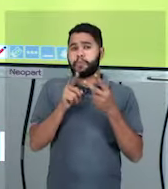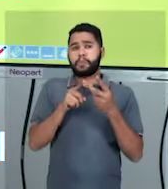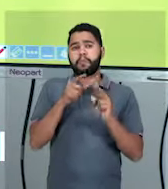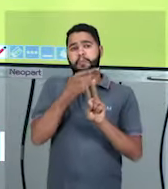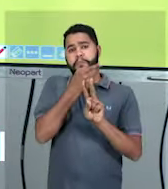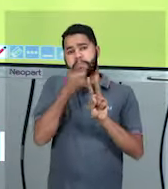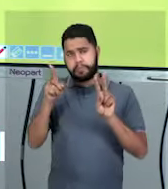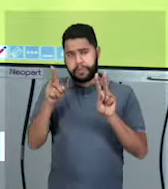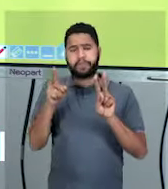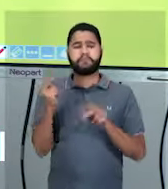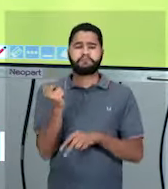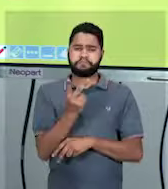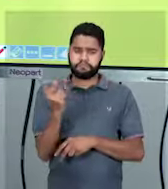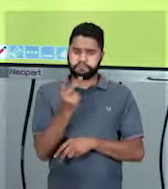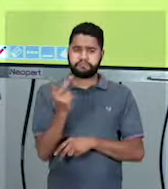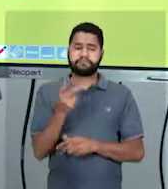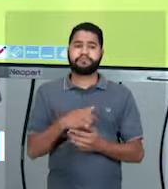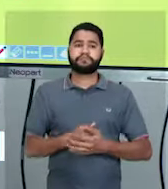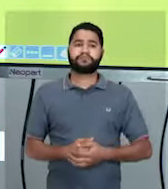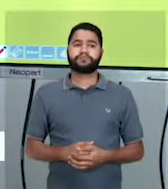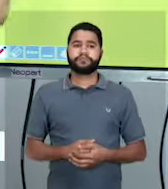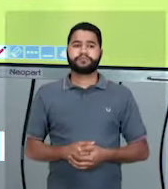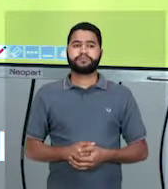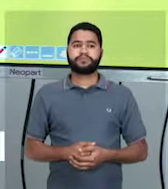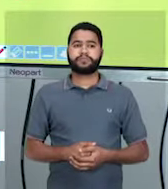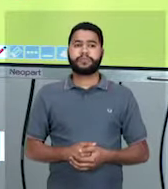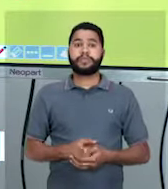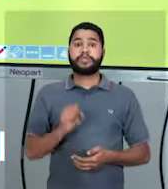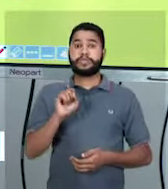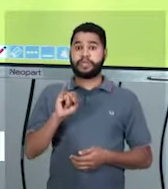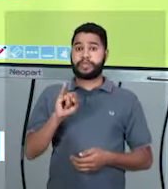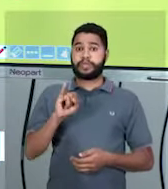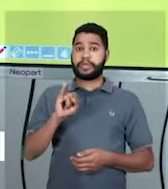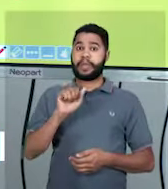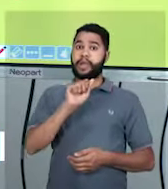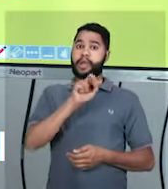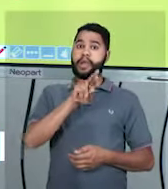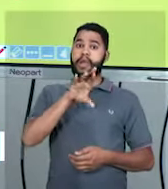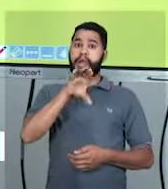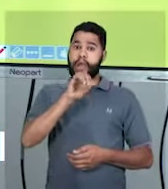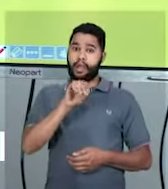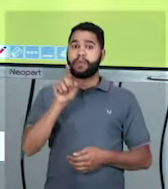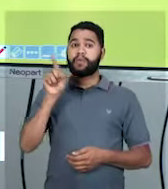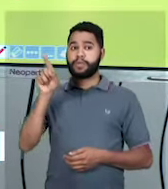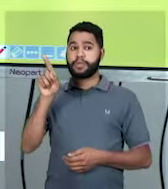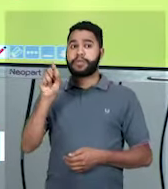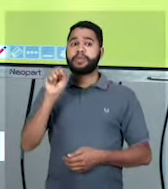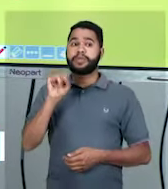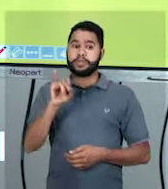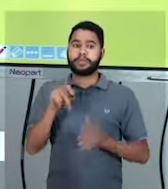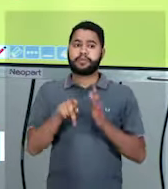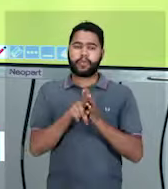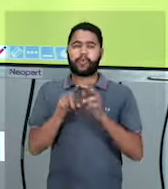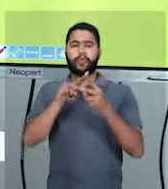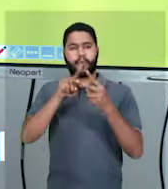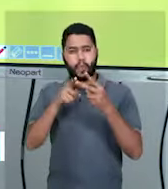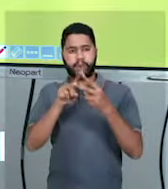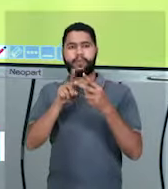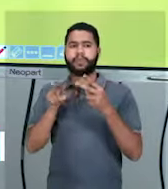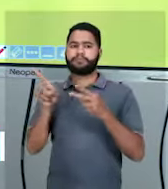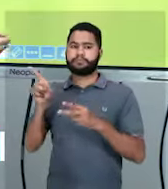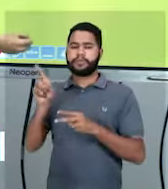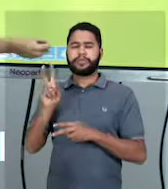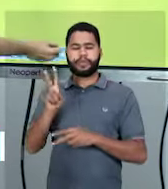arco, vai estar mais assim. Se estiver trabalhando com ângulo, aí vai aparecer sempre o π aqui pra gente, ok?